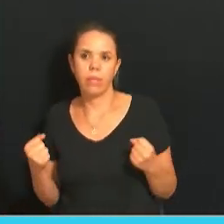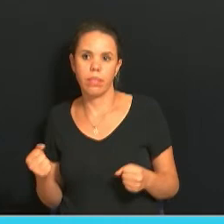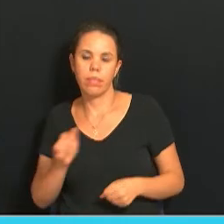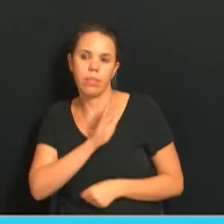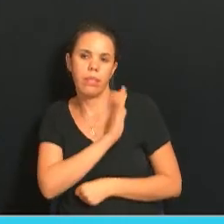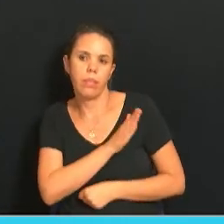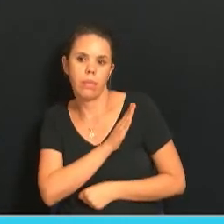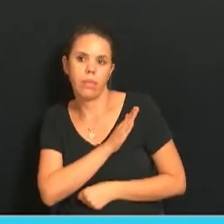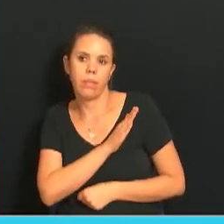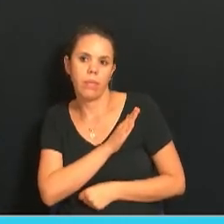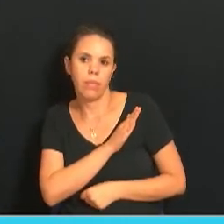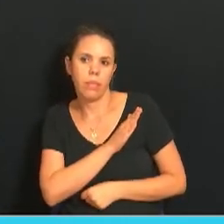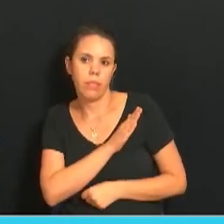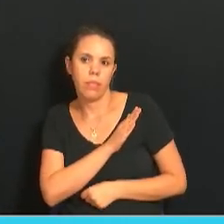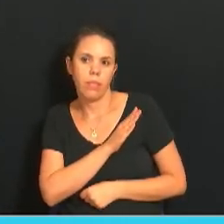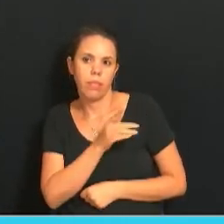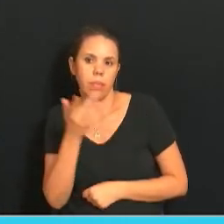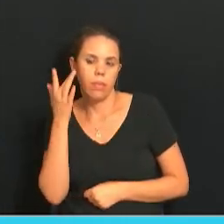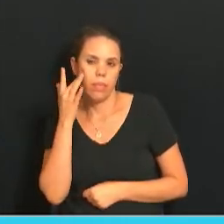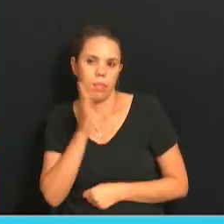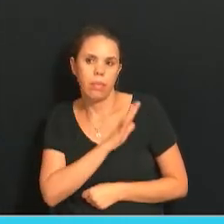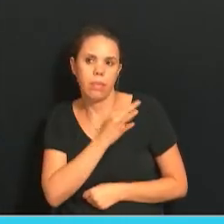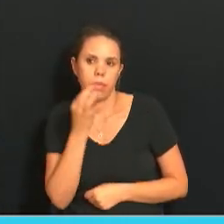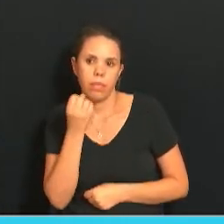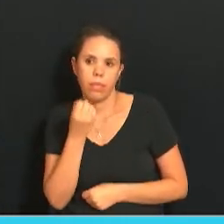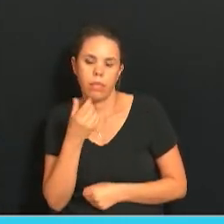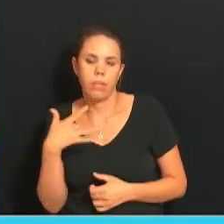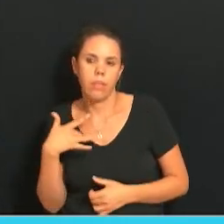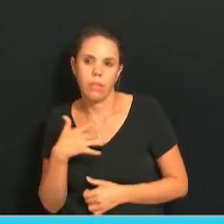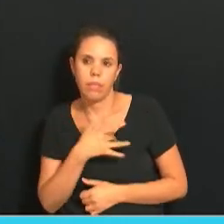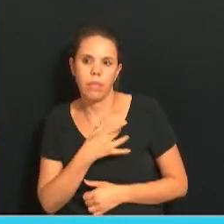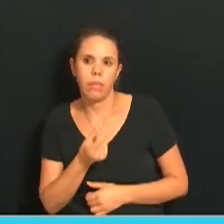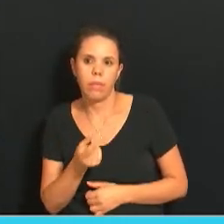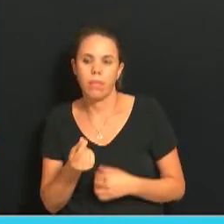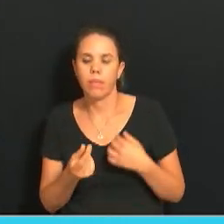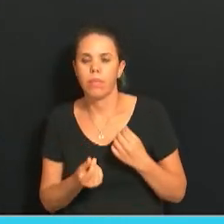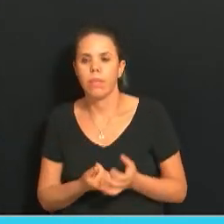coração, não é? Para você manter o coração bom, saudável por mais tempo.